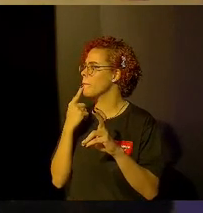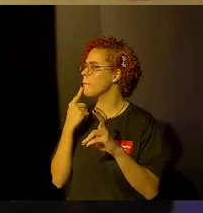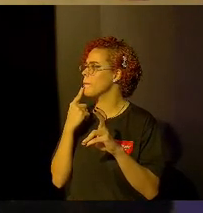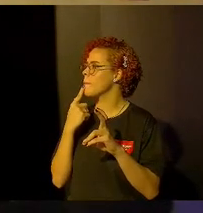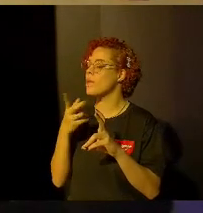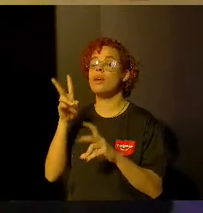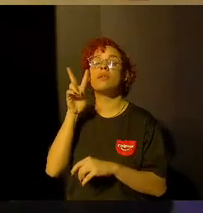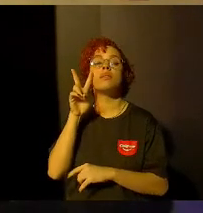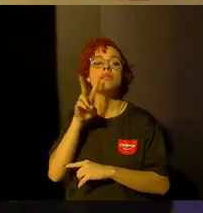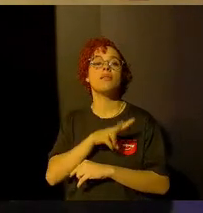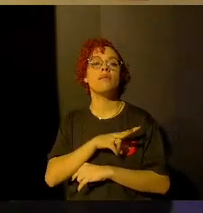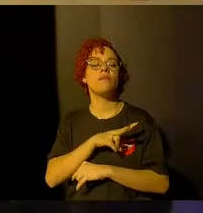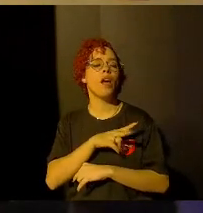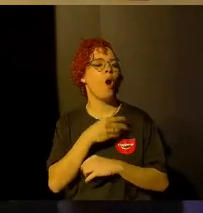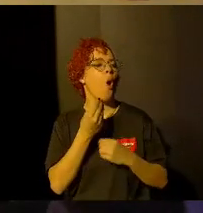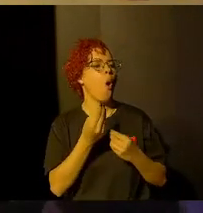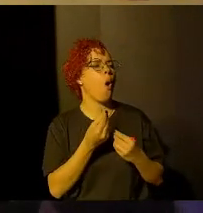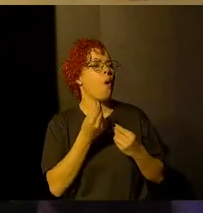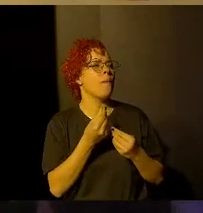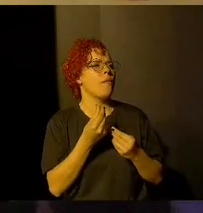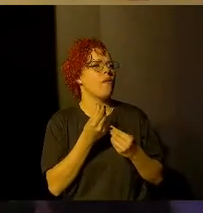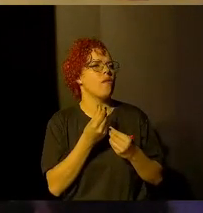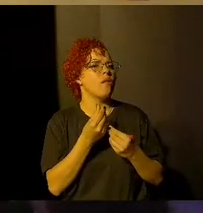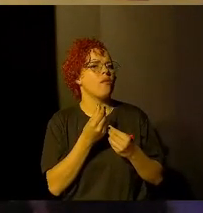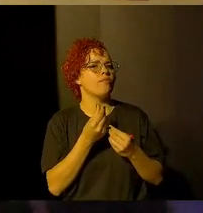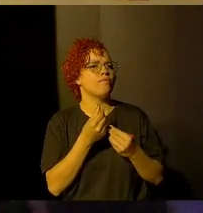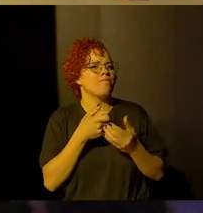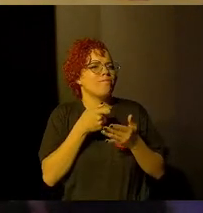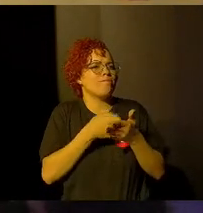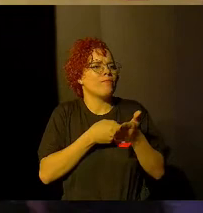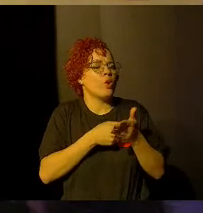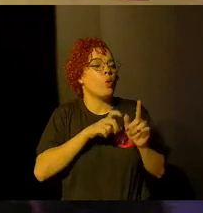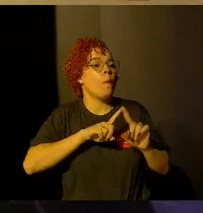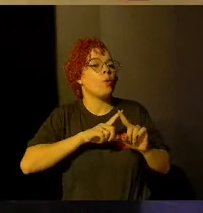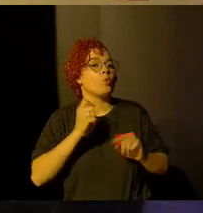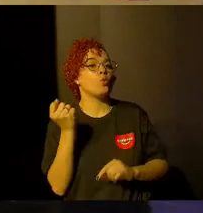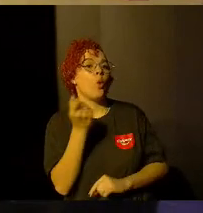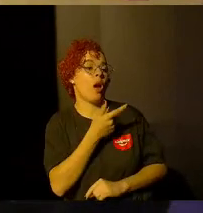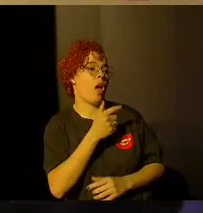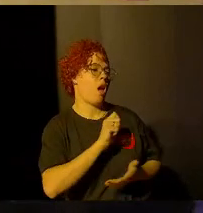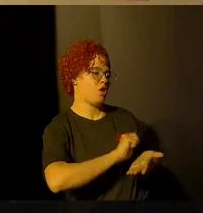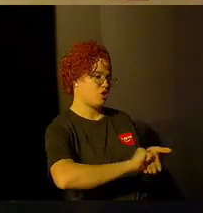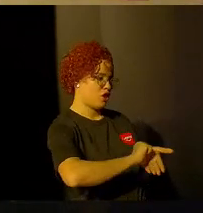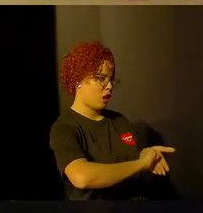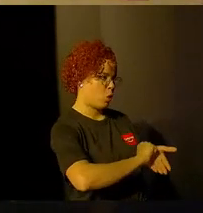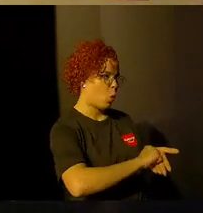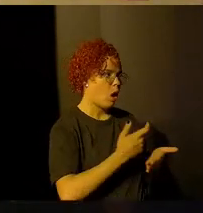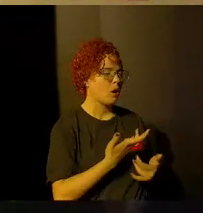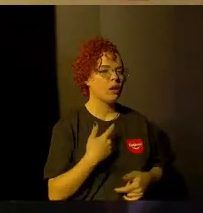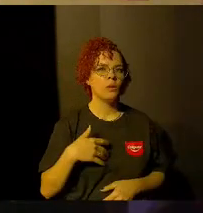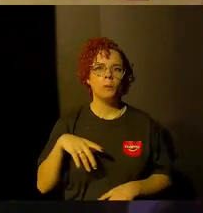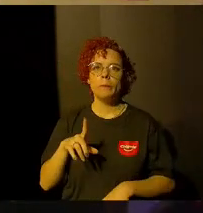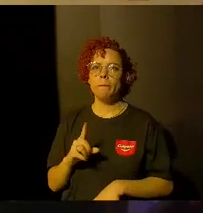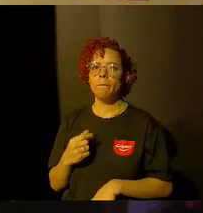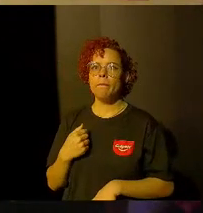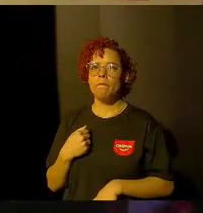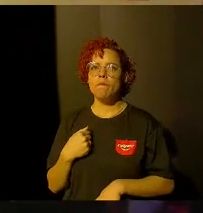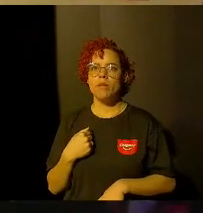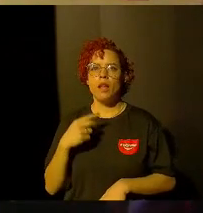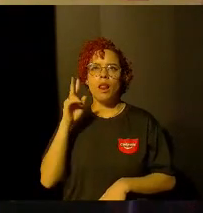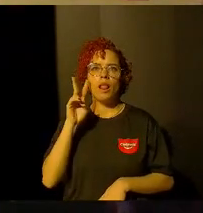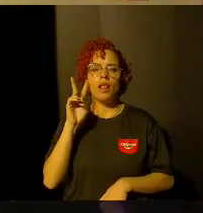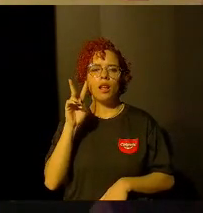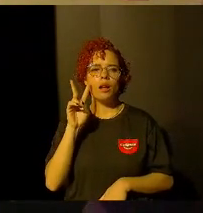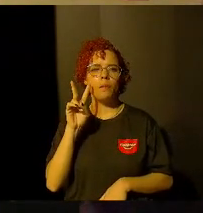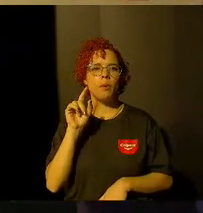de se ver muito mais como ativista do que como escritora E aí eu lembrei da minha rugas que dizia que não existe